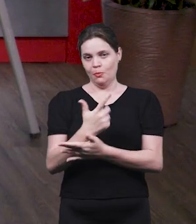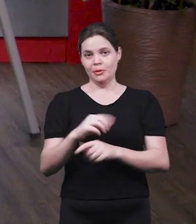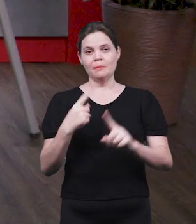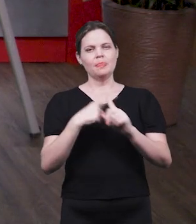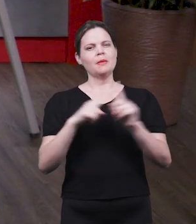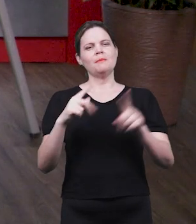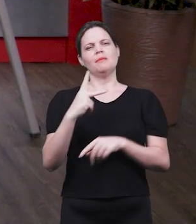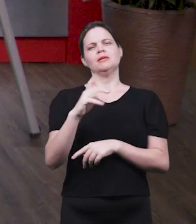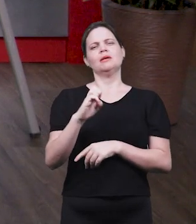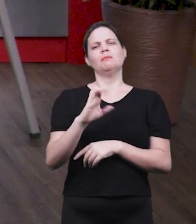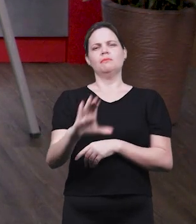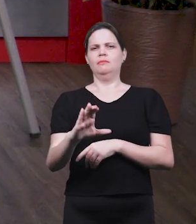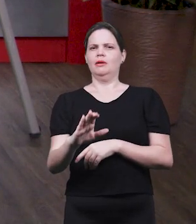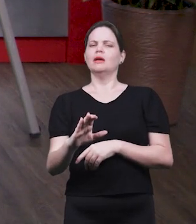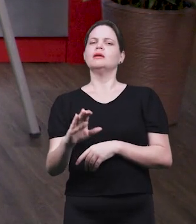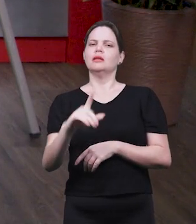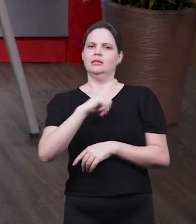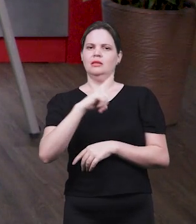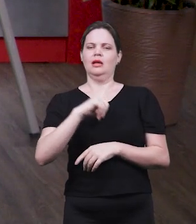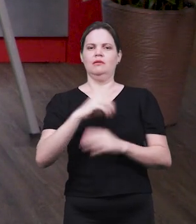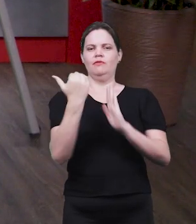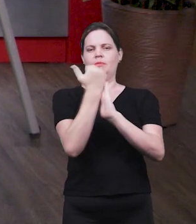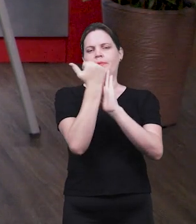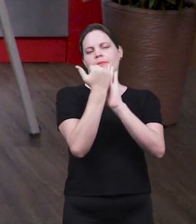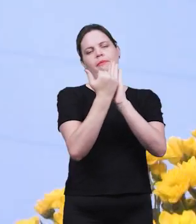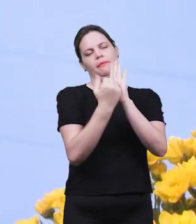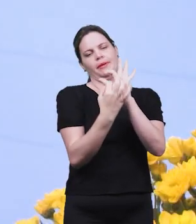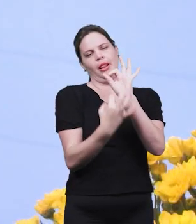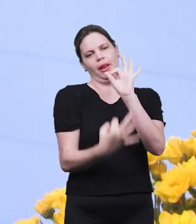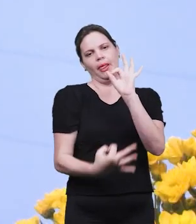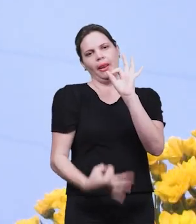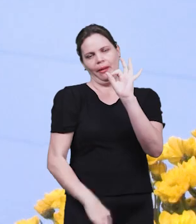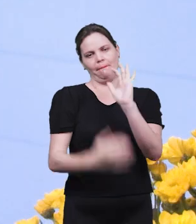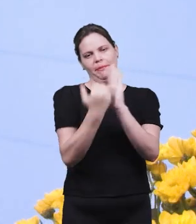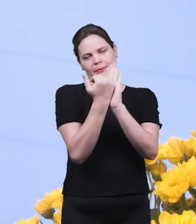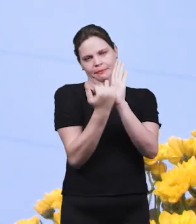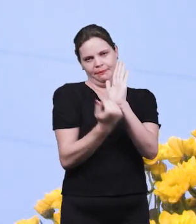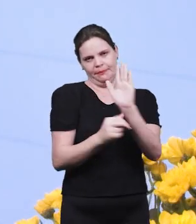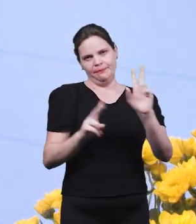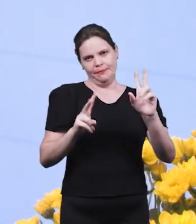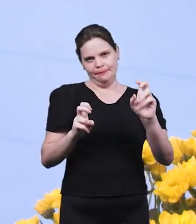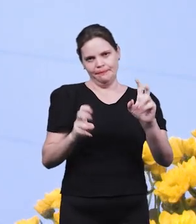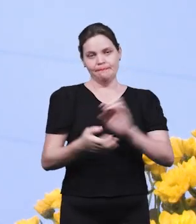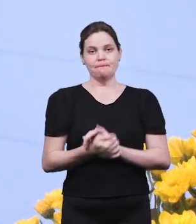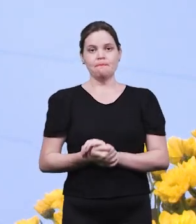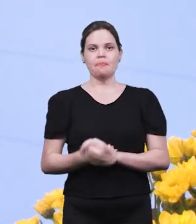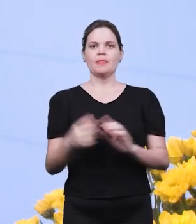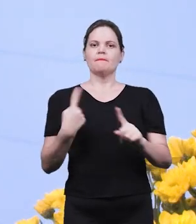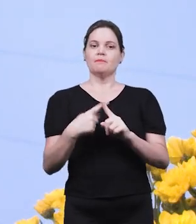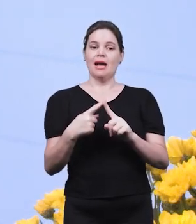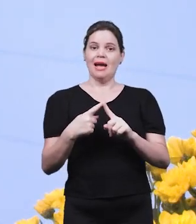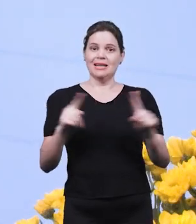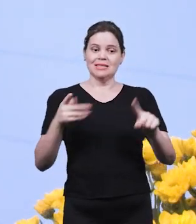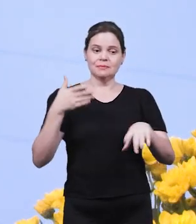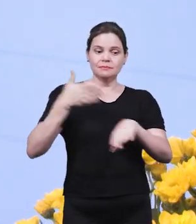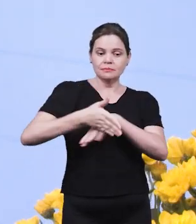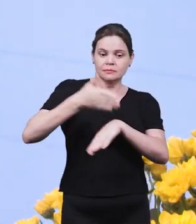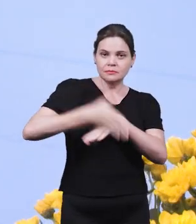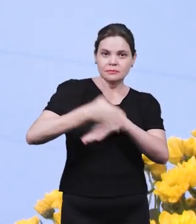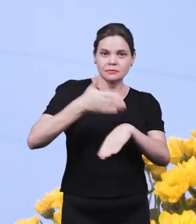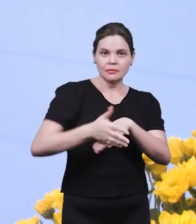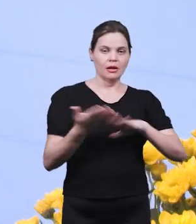teria uma abrangência bem maior. Então, o acesso à praia, a praia não vai